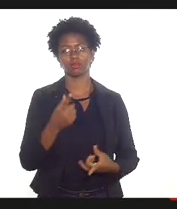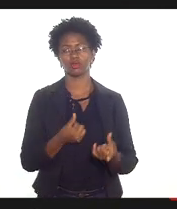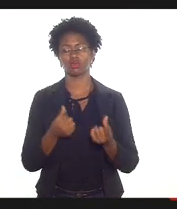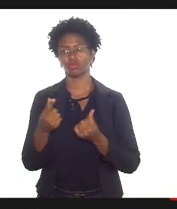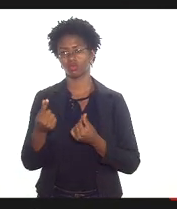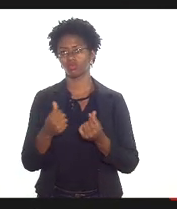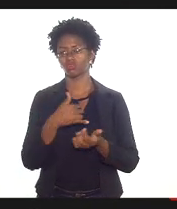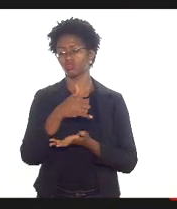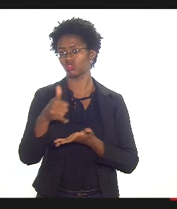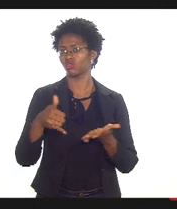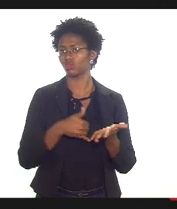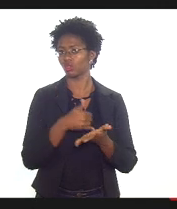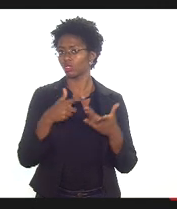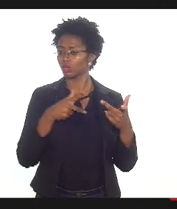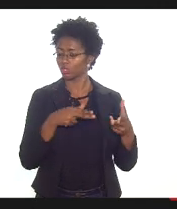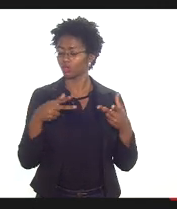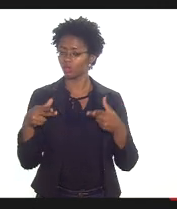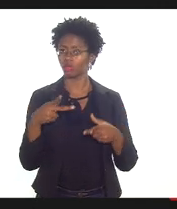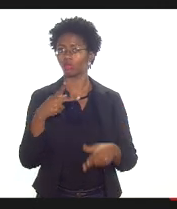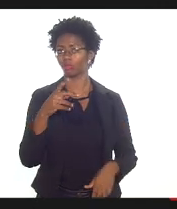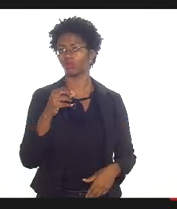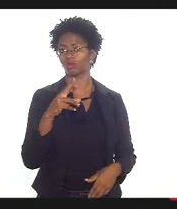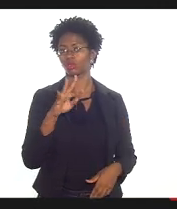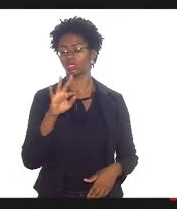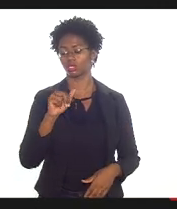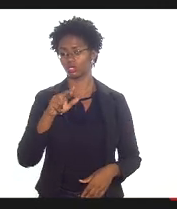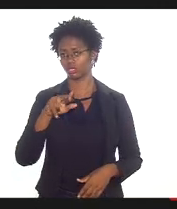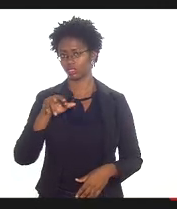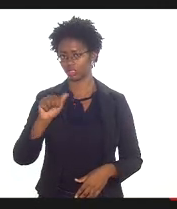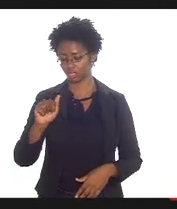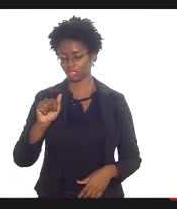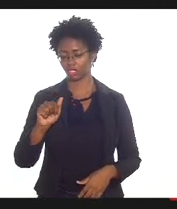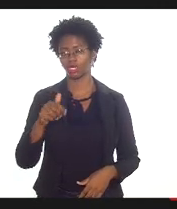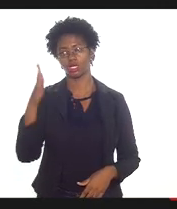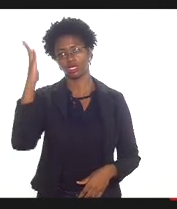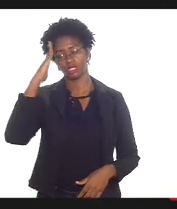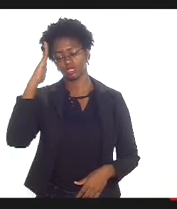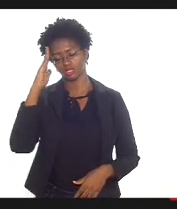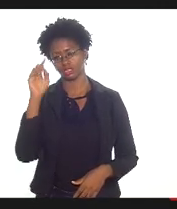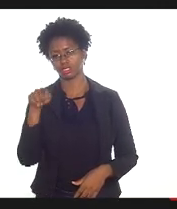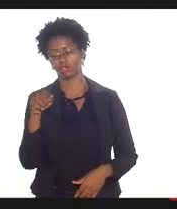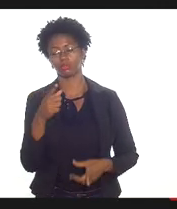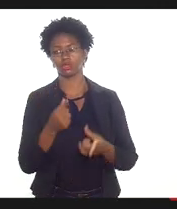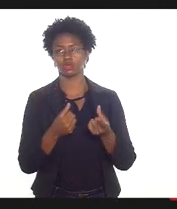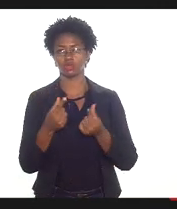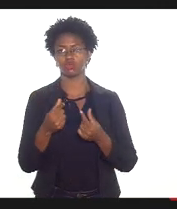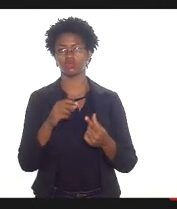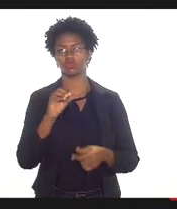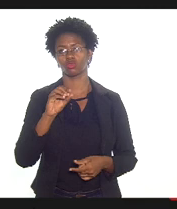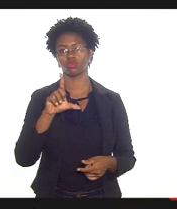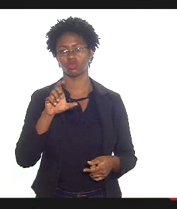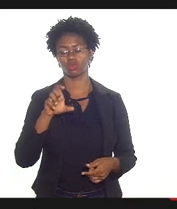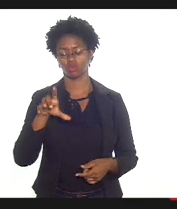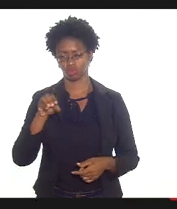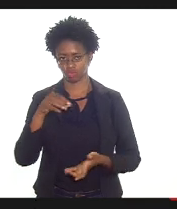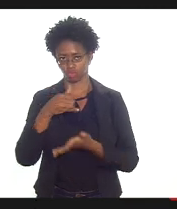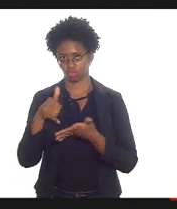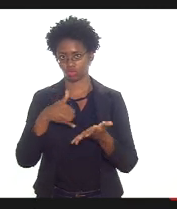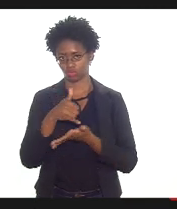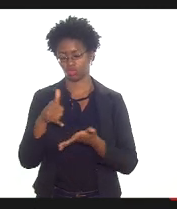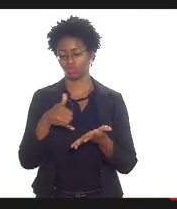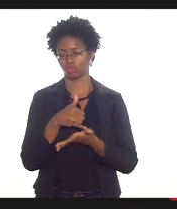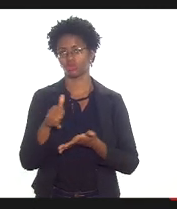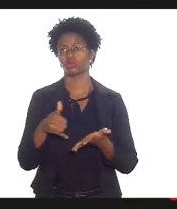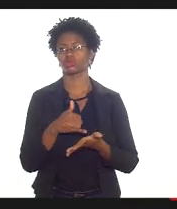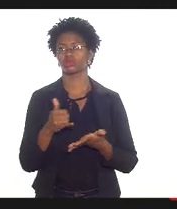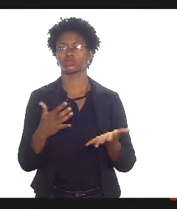óleo, conforme a portaria. Então, ele é reconhecido como custo em óleo. Esse custo em óleo, vamos